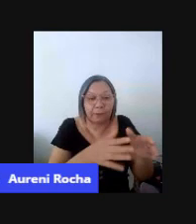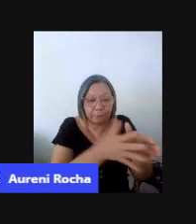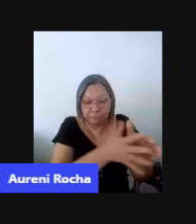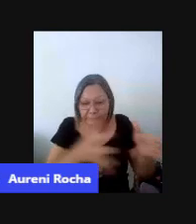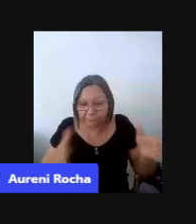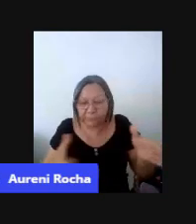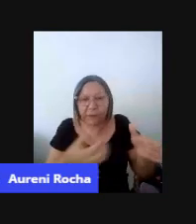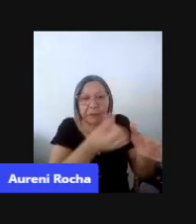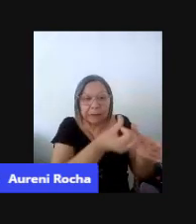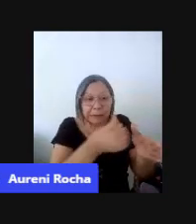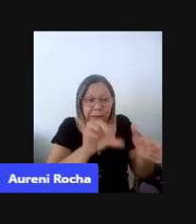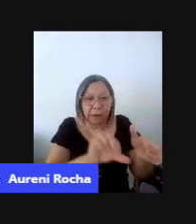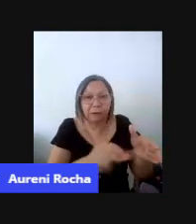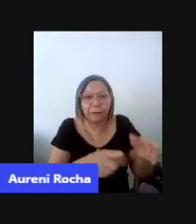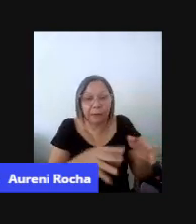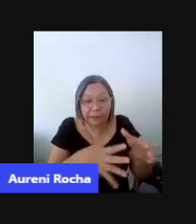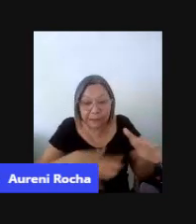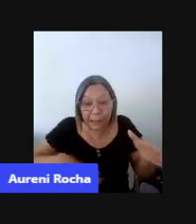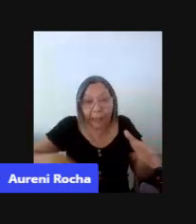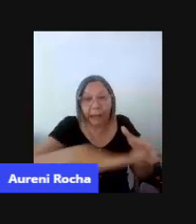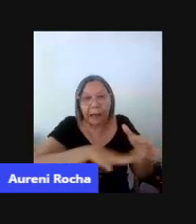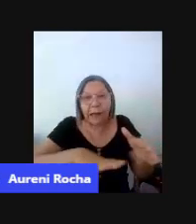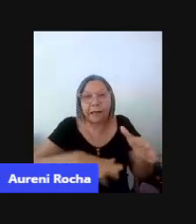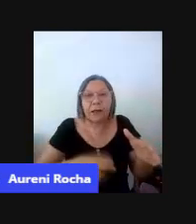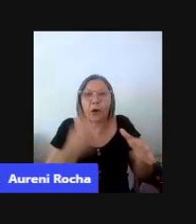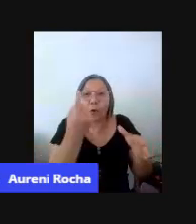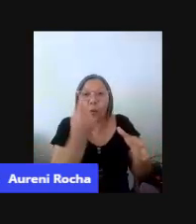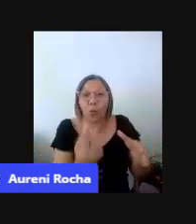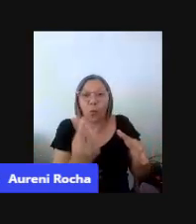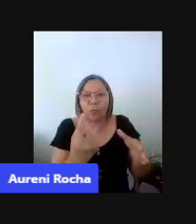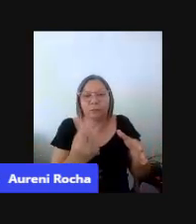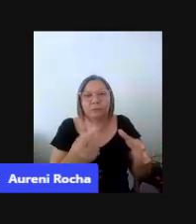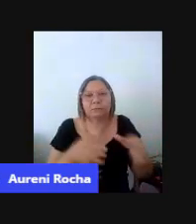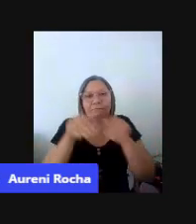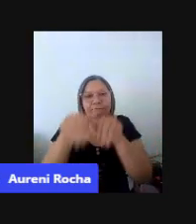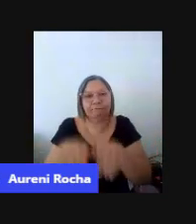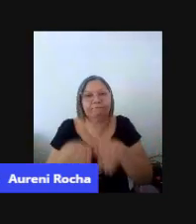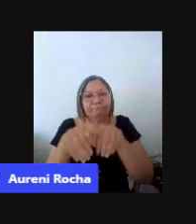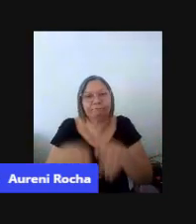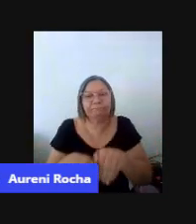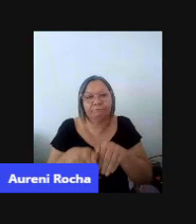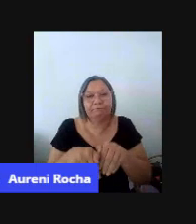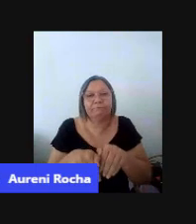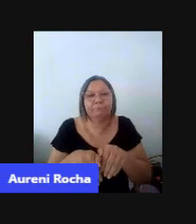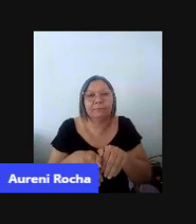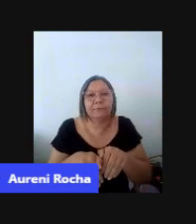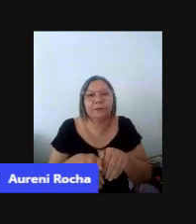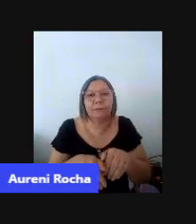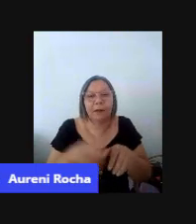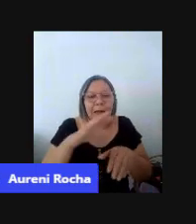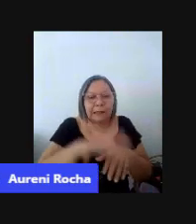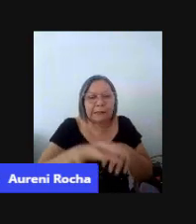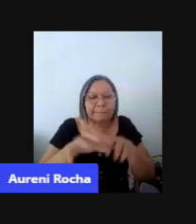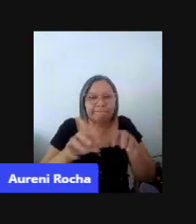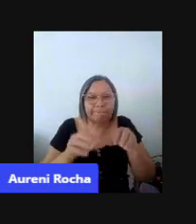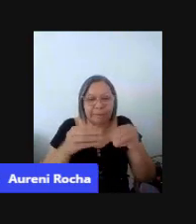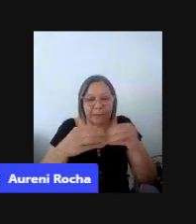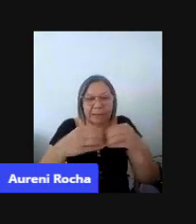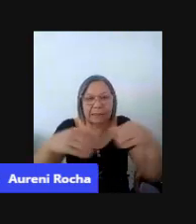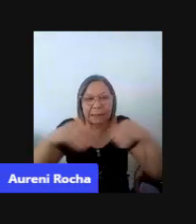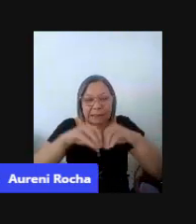como área potencial para o tatu canastra. E você pode ver que essa área é muito fragmentada. Então, essa perda de